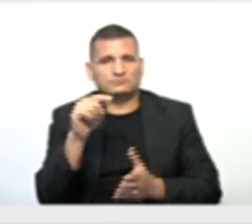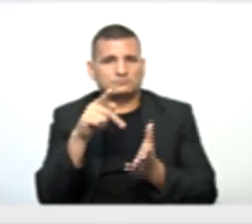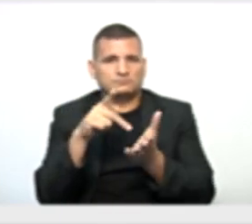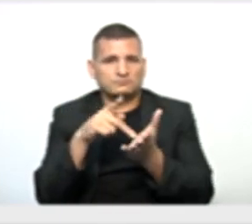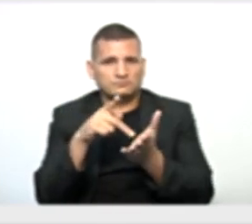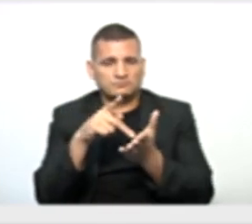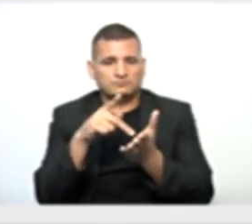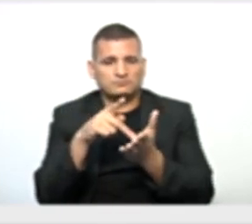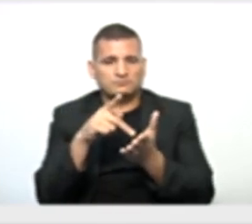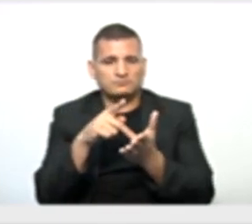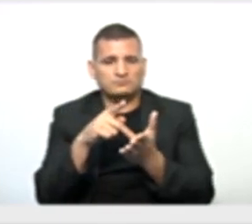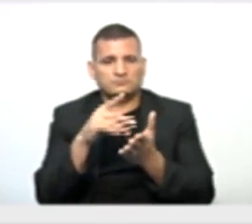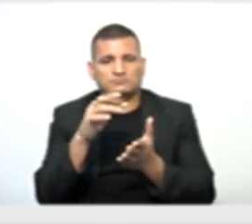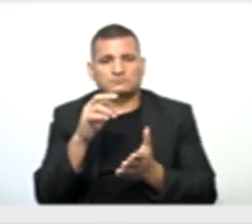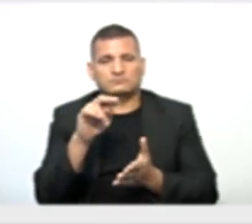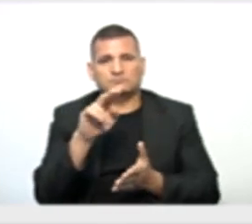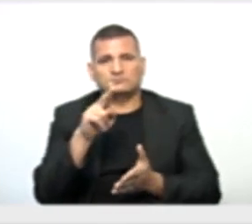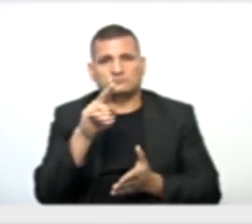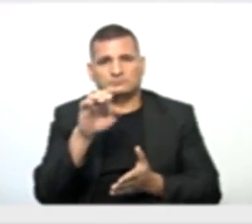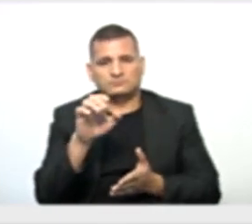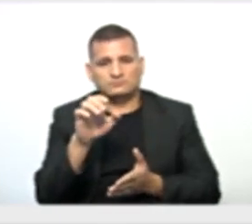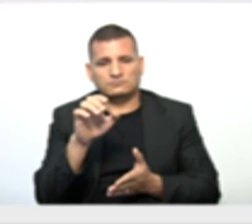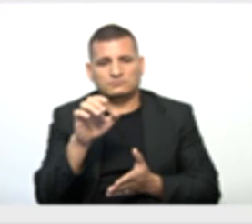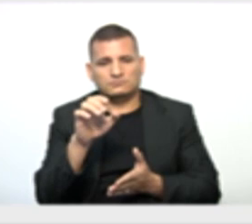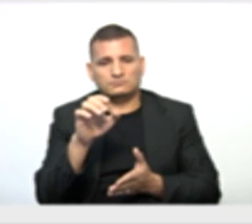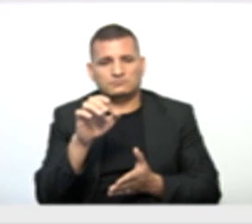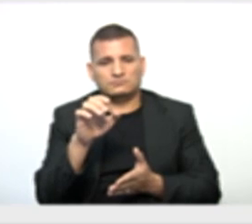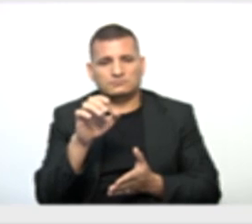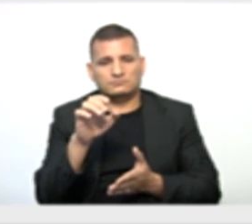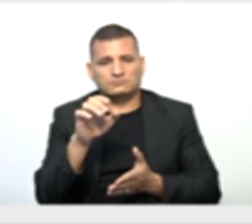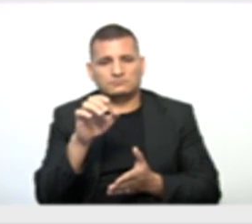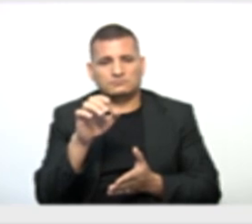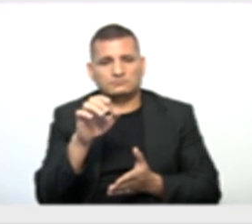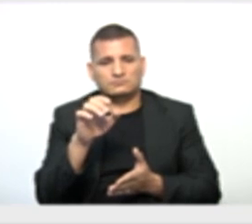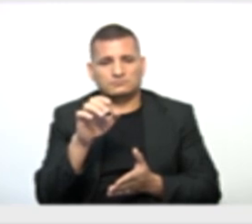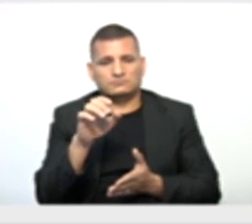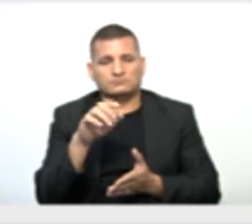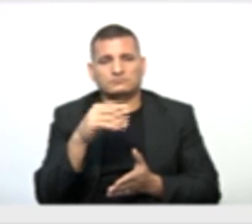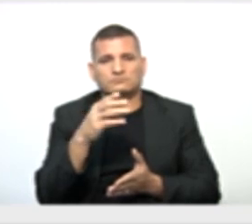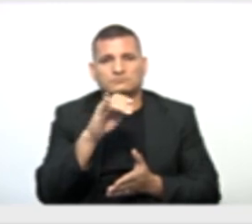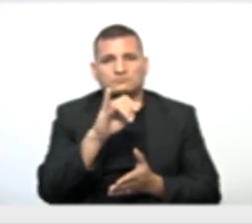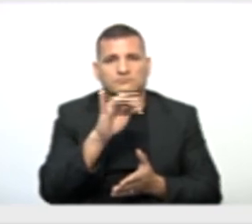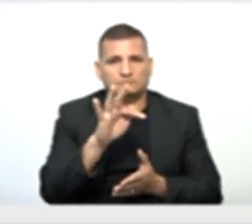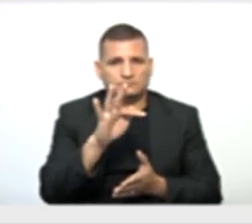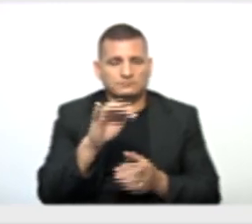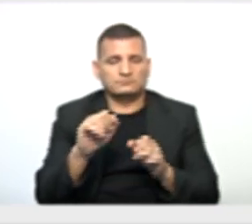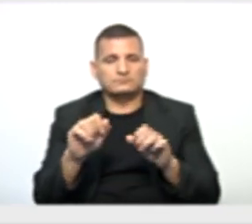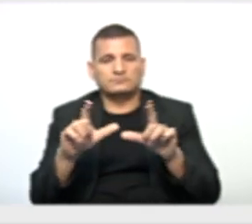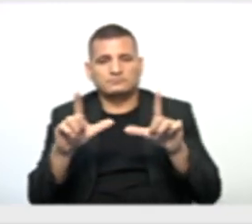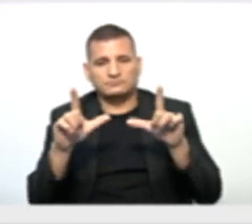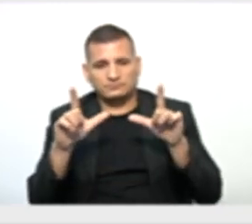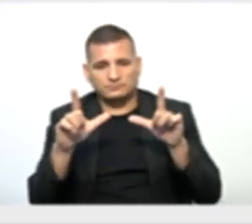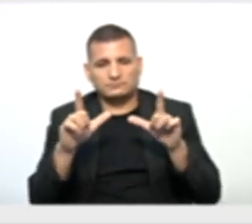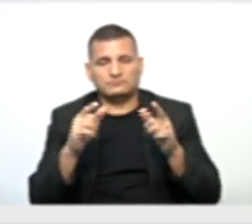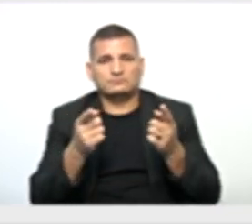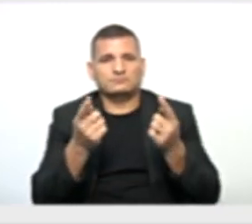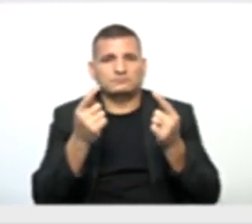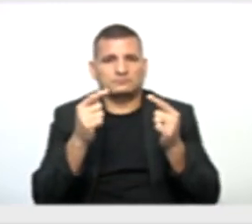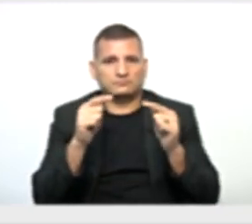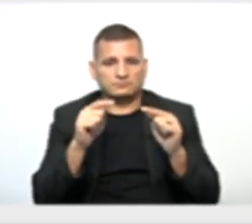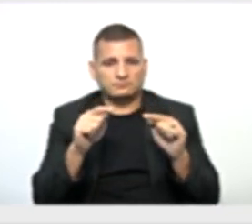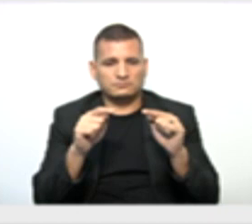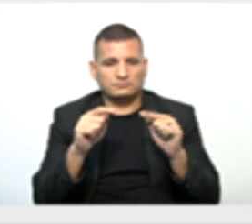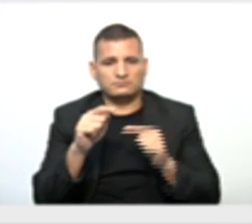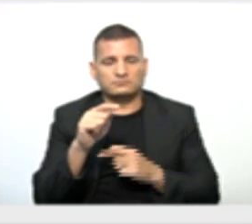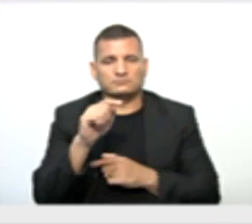verdadeira, né, que é o true, ele executa o que está dentro do if. Quando eu tenho uma resposta para esse